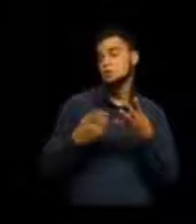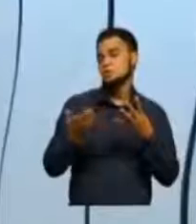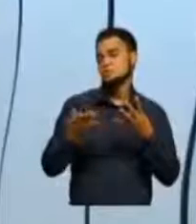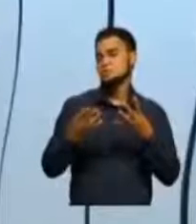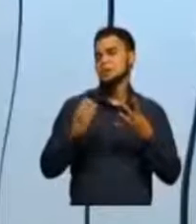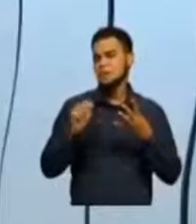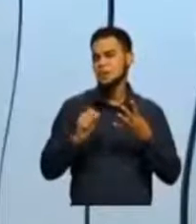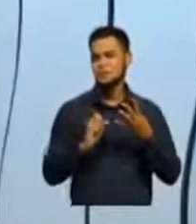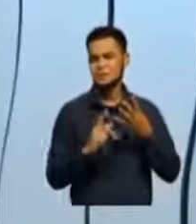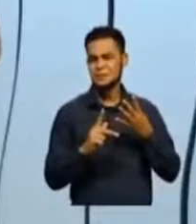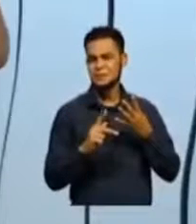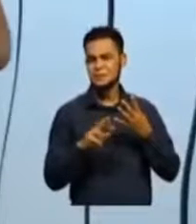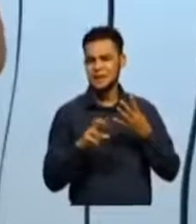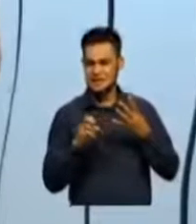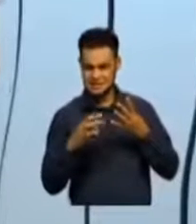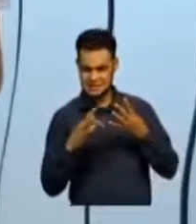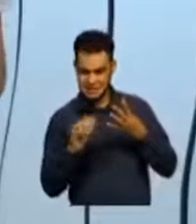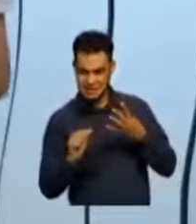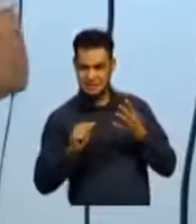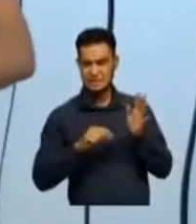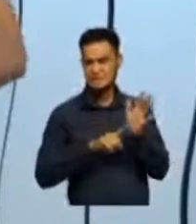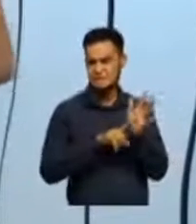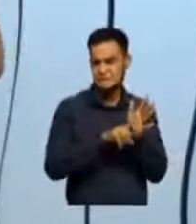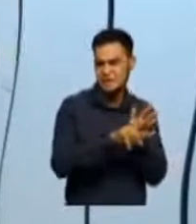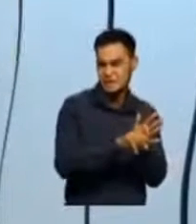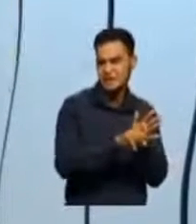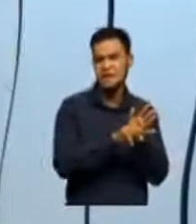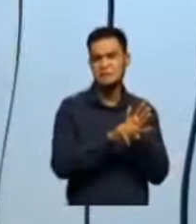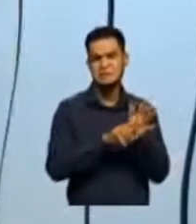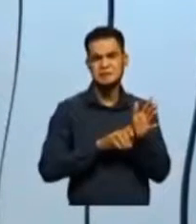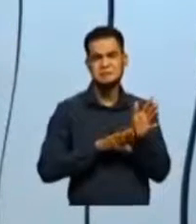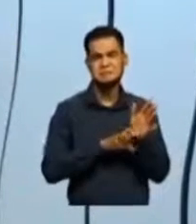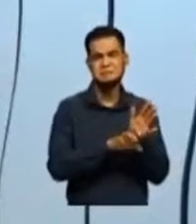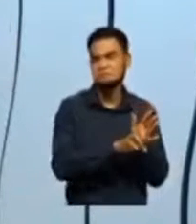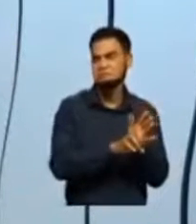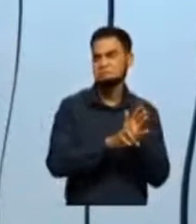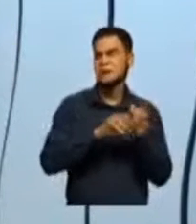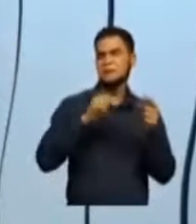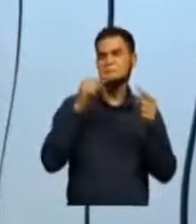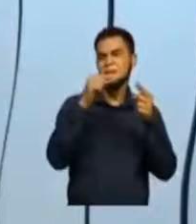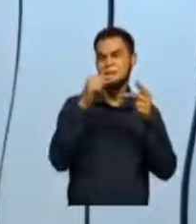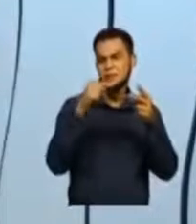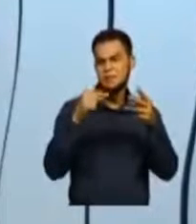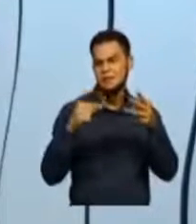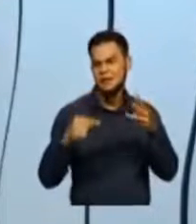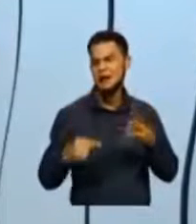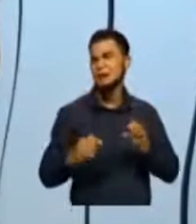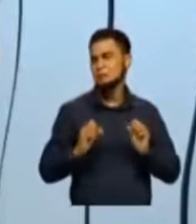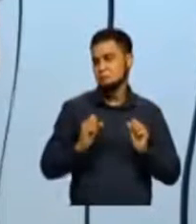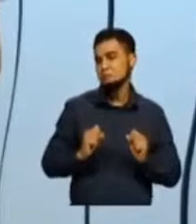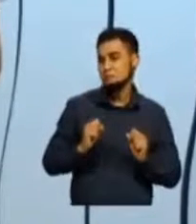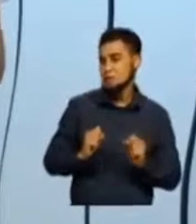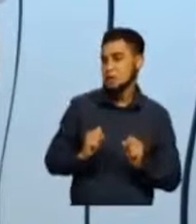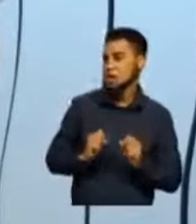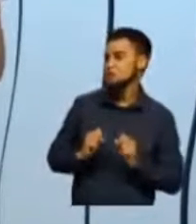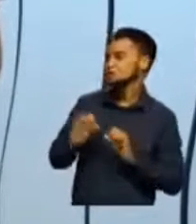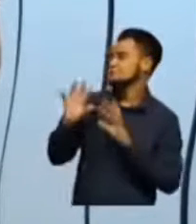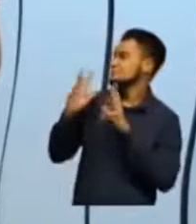pluricelular, verme, lombriga, esquistossoma, tênia, são todos